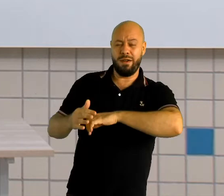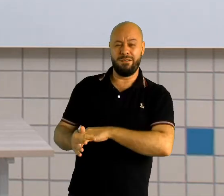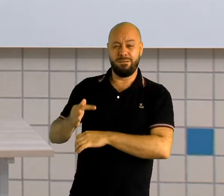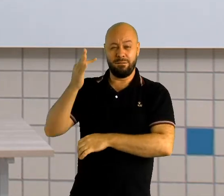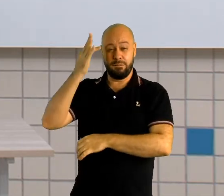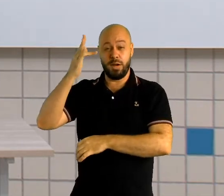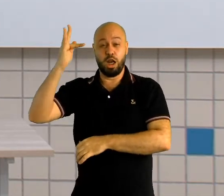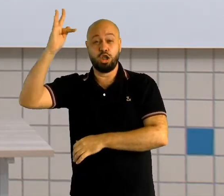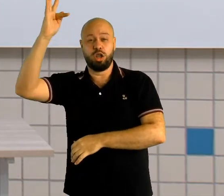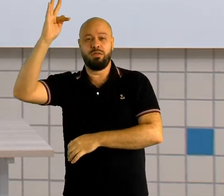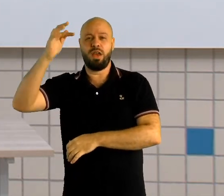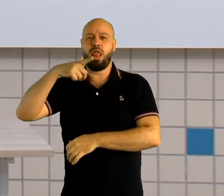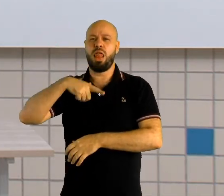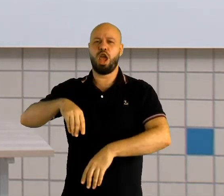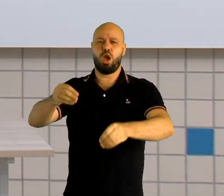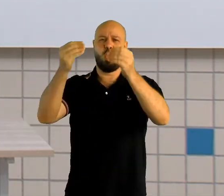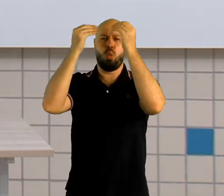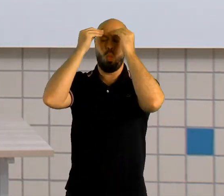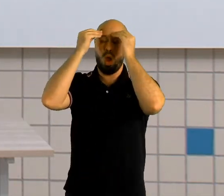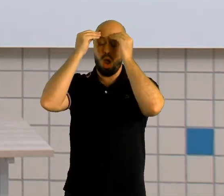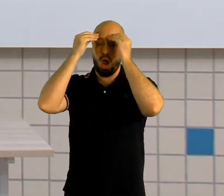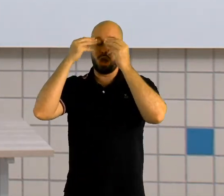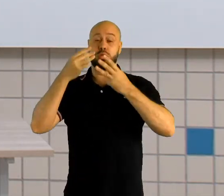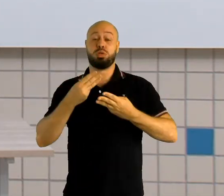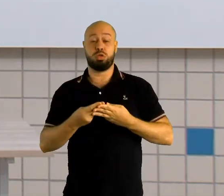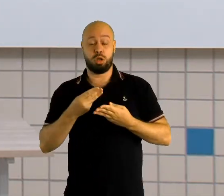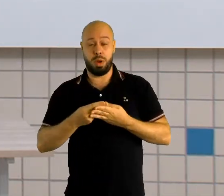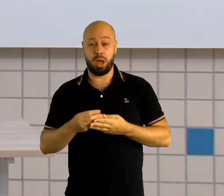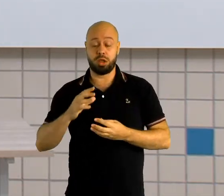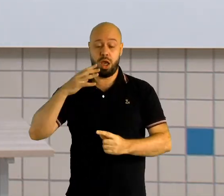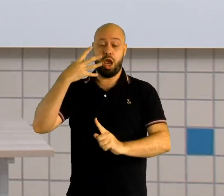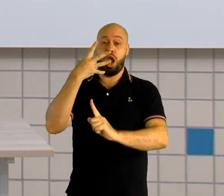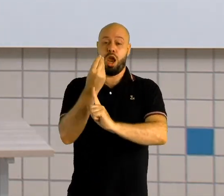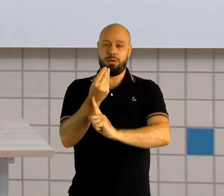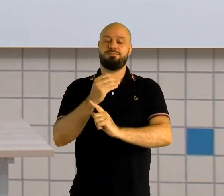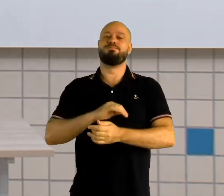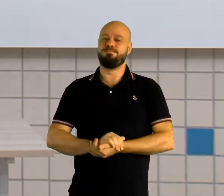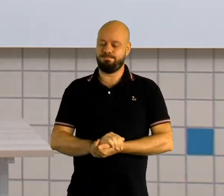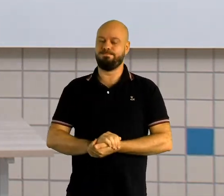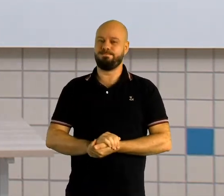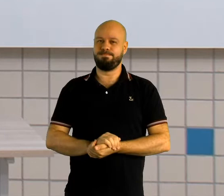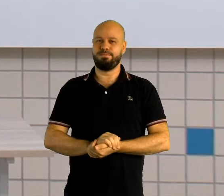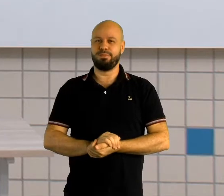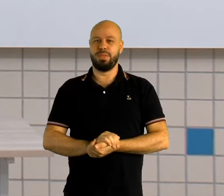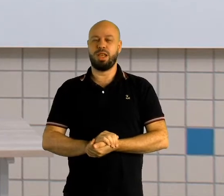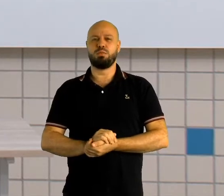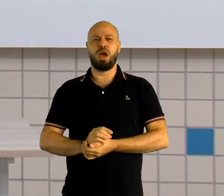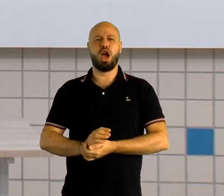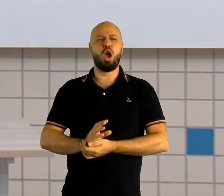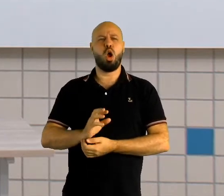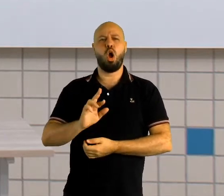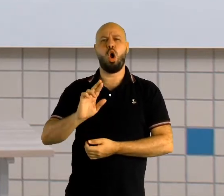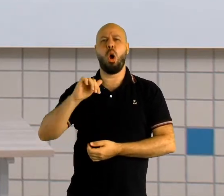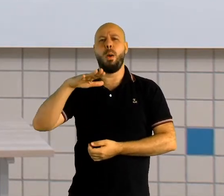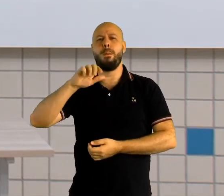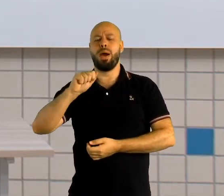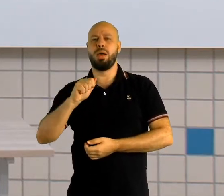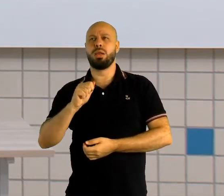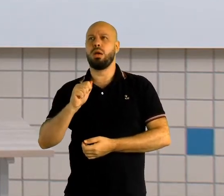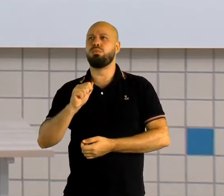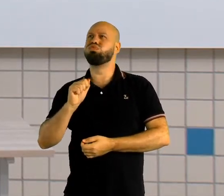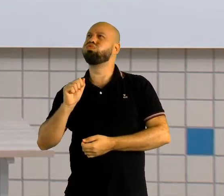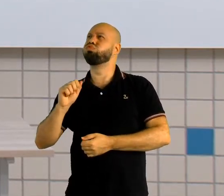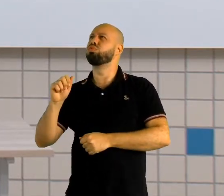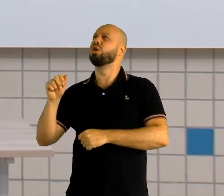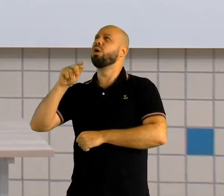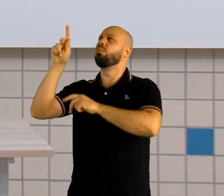a linguagem, a arte e a matemática. Como centro do mundo, Roma atraía pessoas de diversos